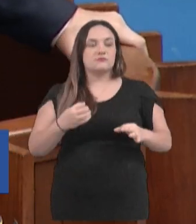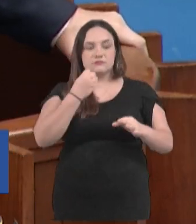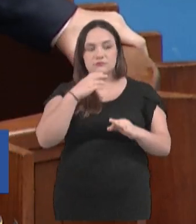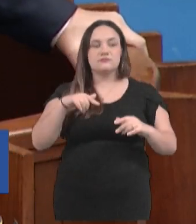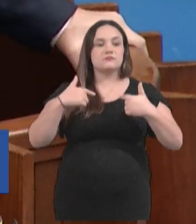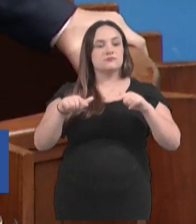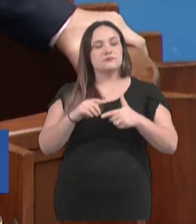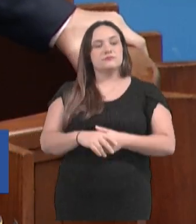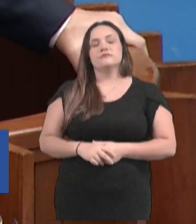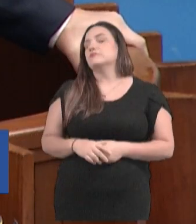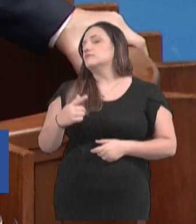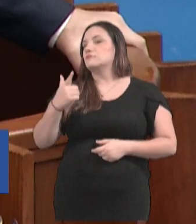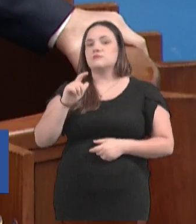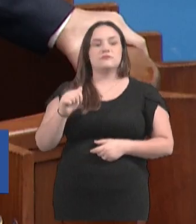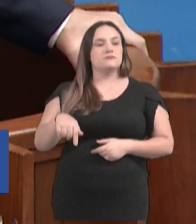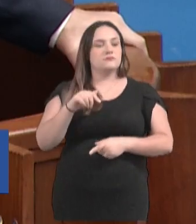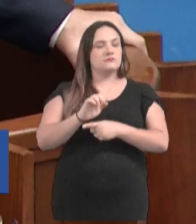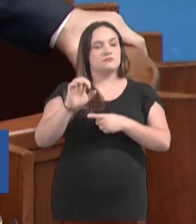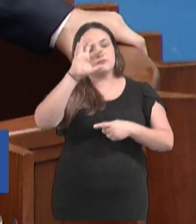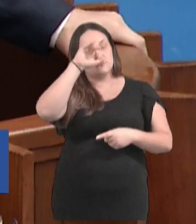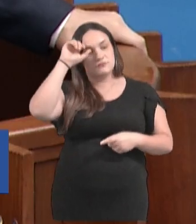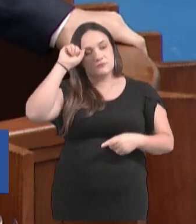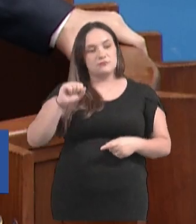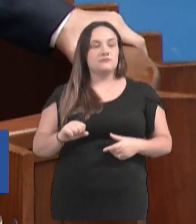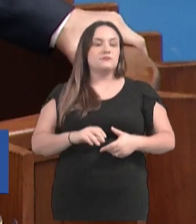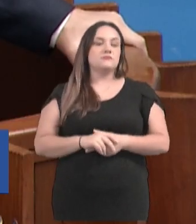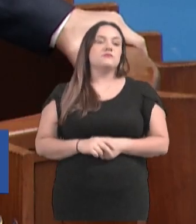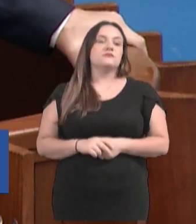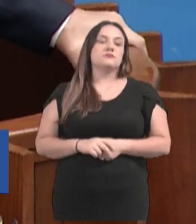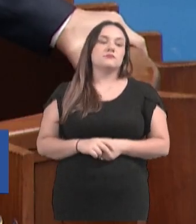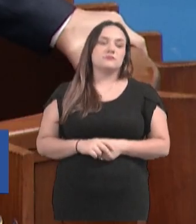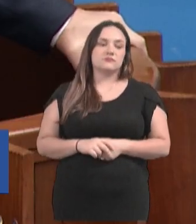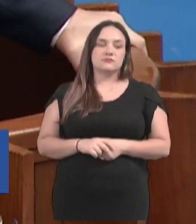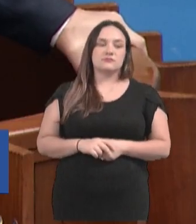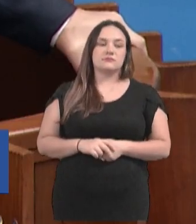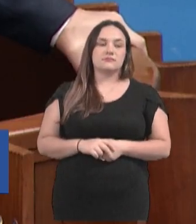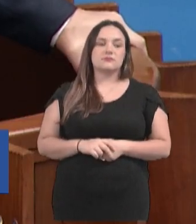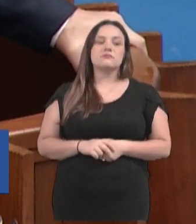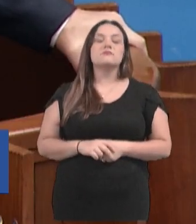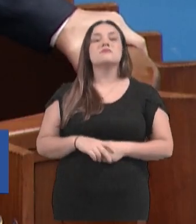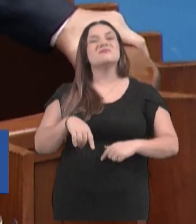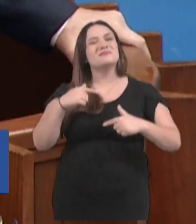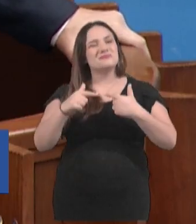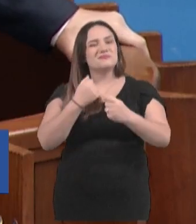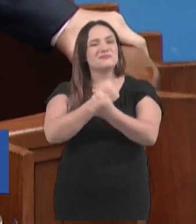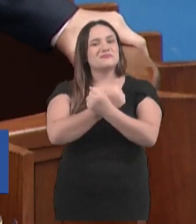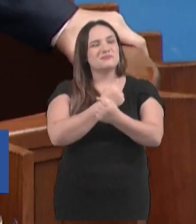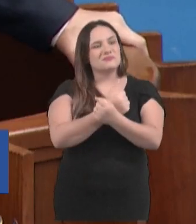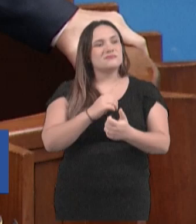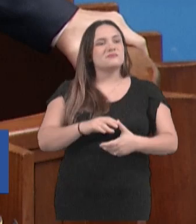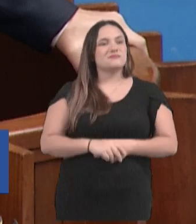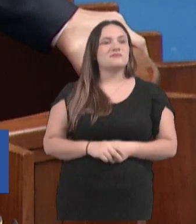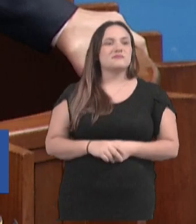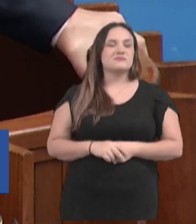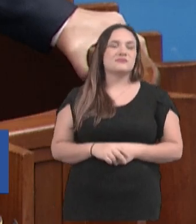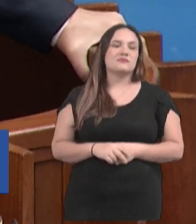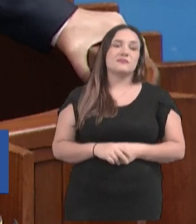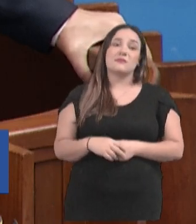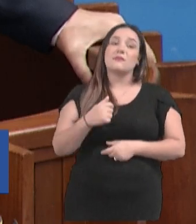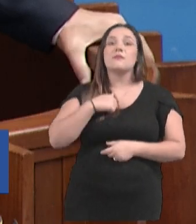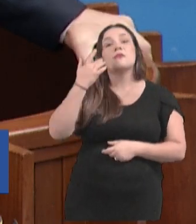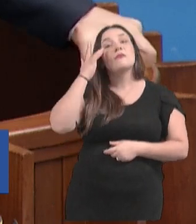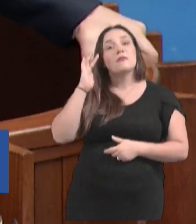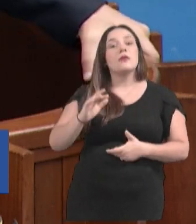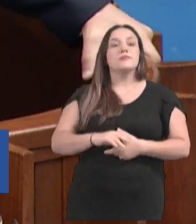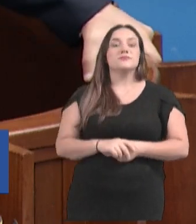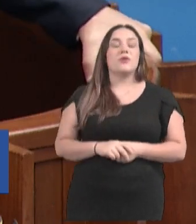não haja mais no Mato Grosso do Sul essas situações de trabalho degradante. E eu acho